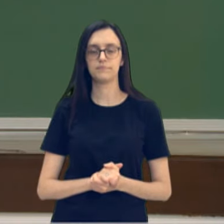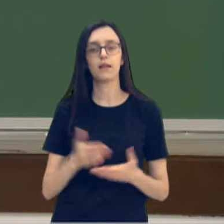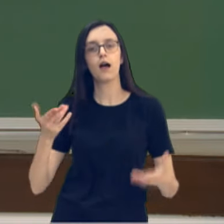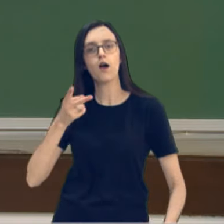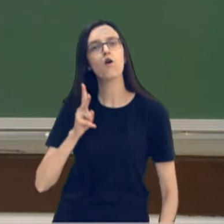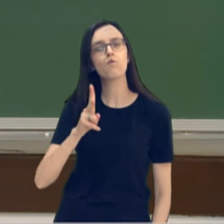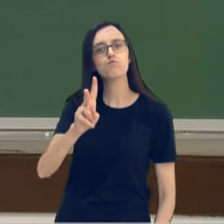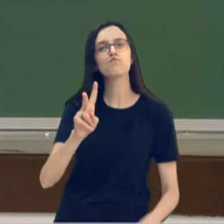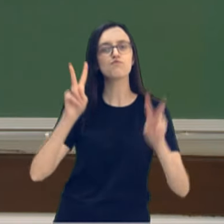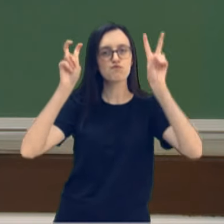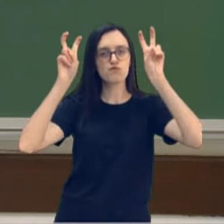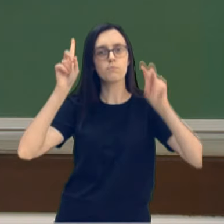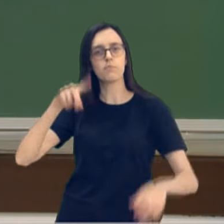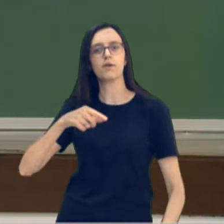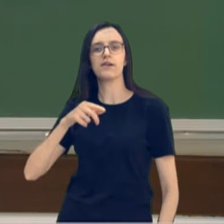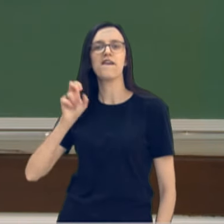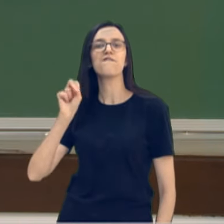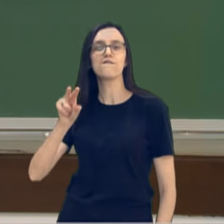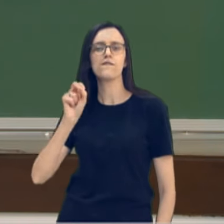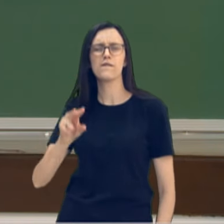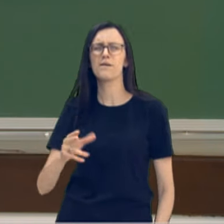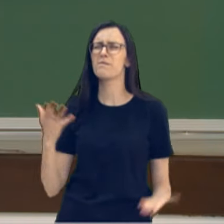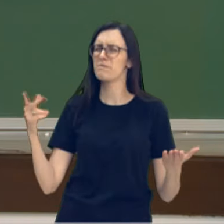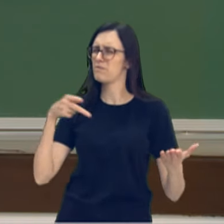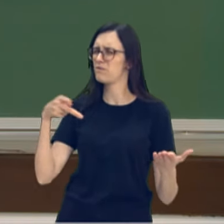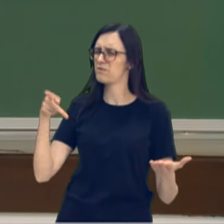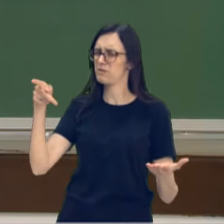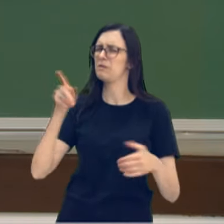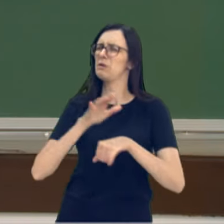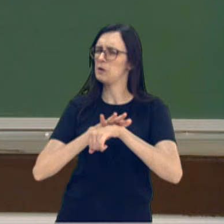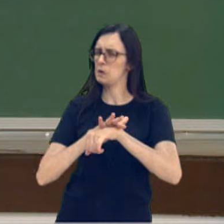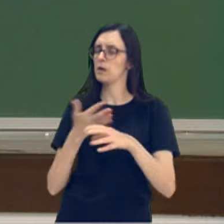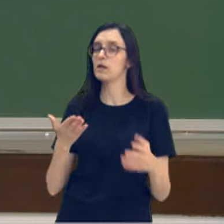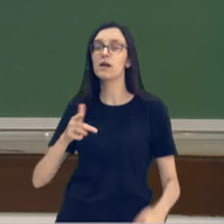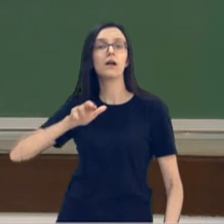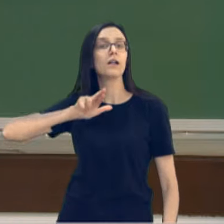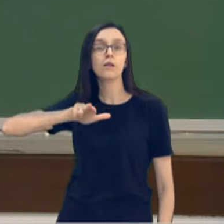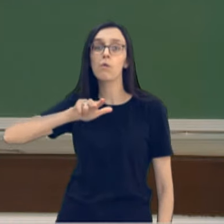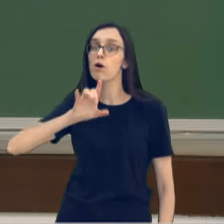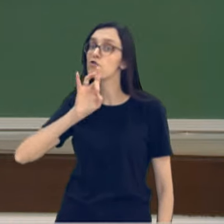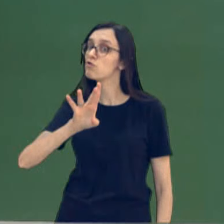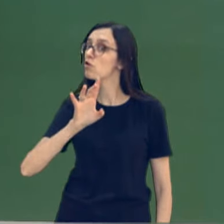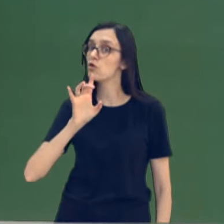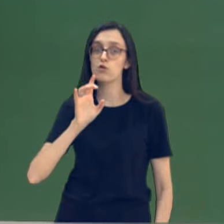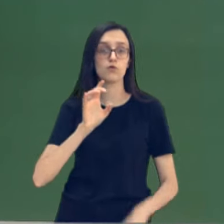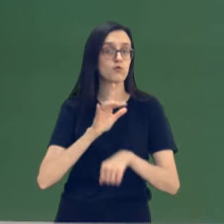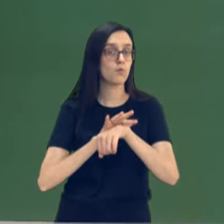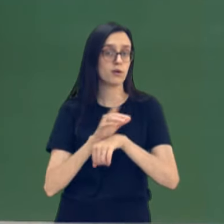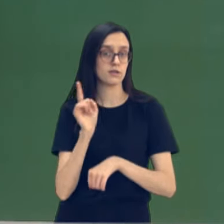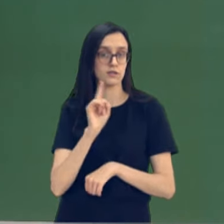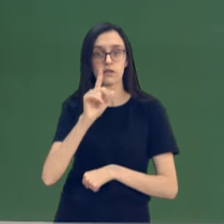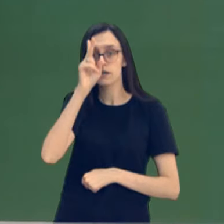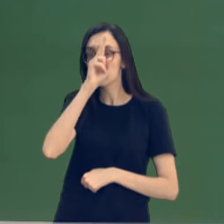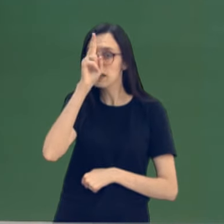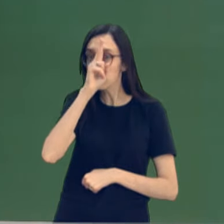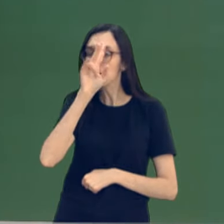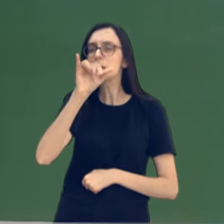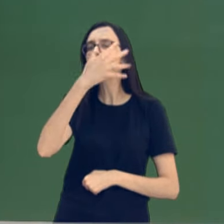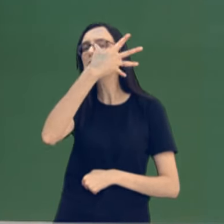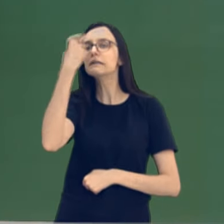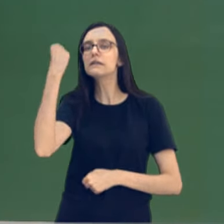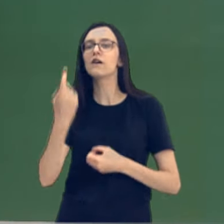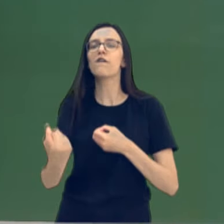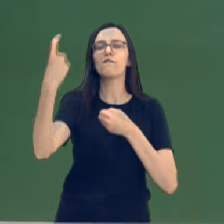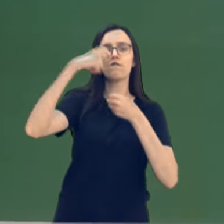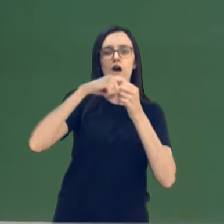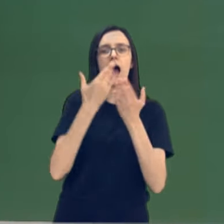Continuando sobre os nossos amigos vírus. Poxa, professor, causam doença. Lembra que não é só doença sobre vírus? Quem não lembra, volta na aula